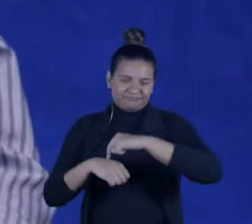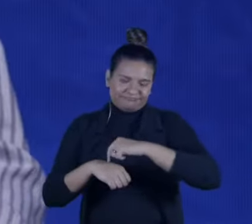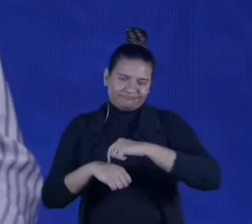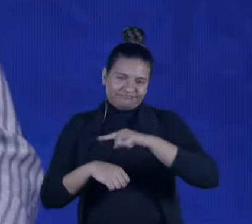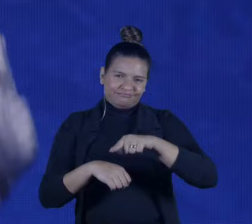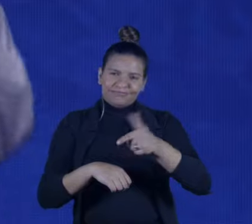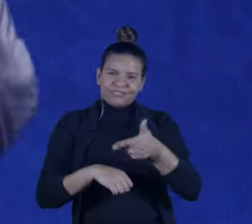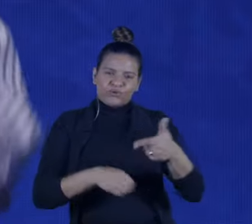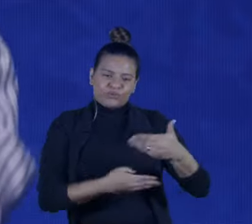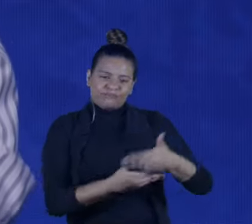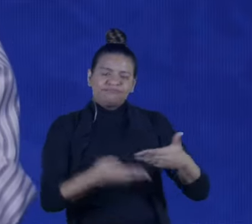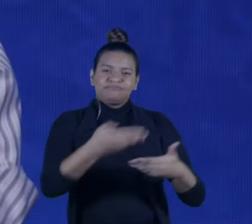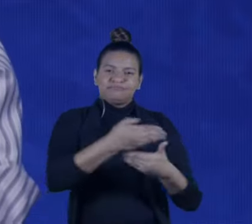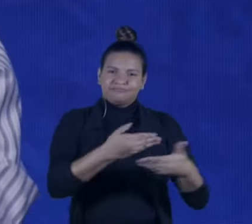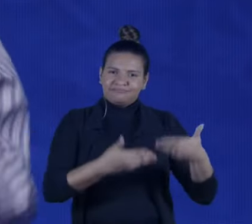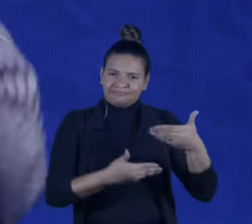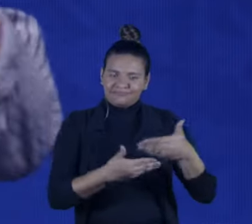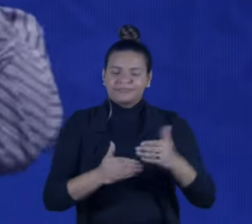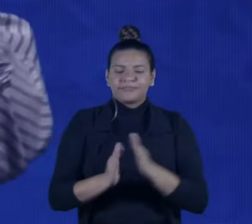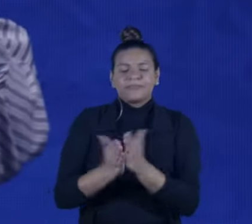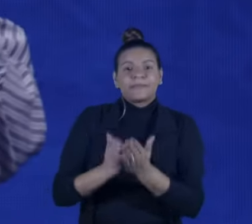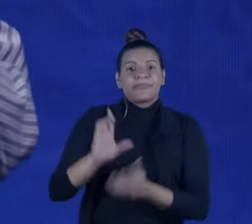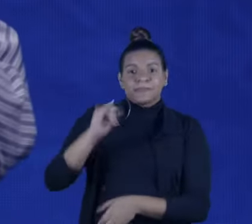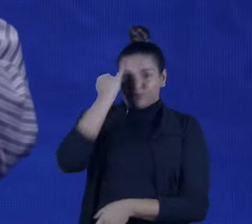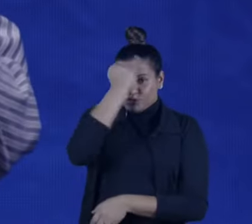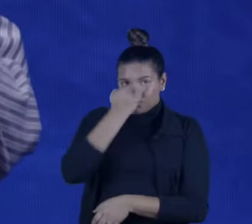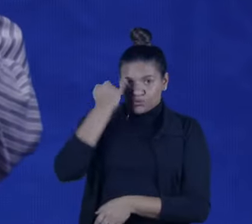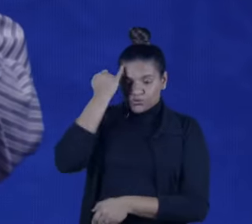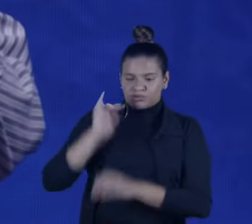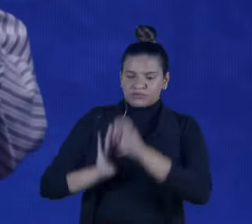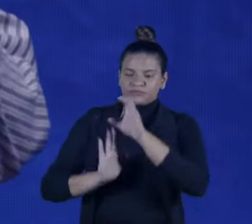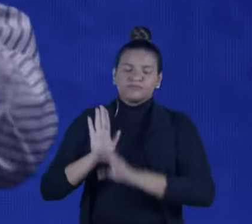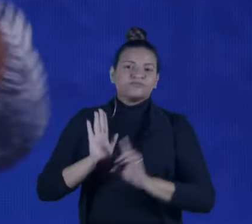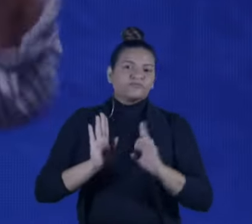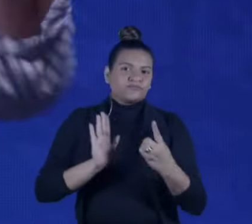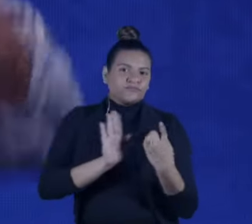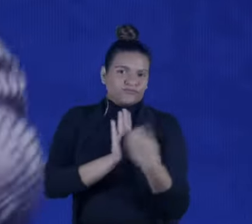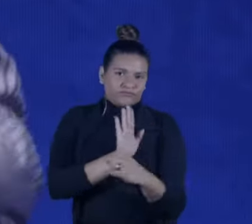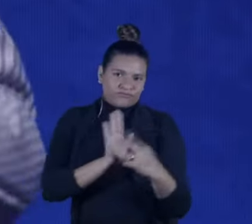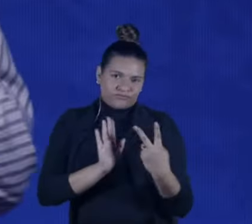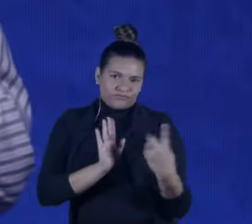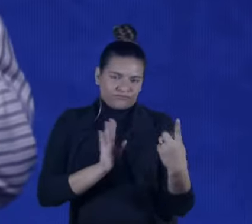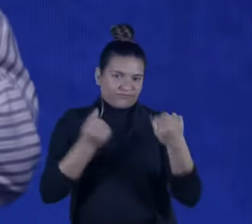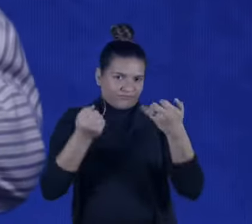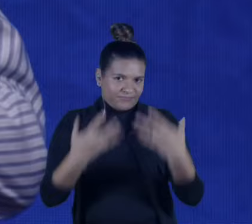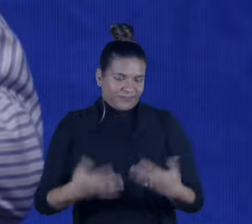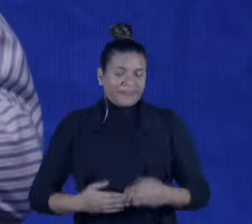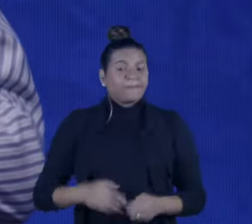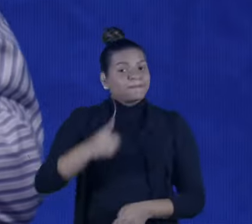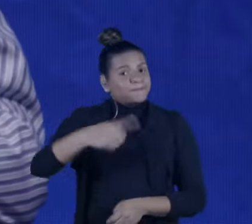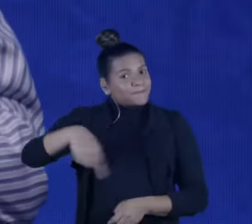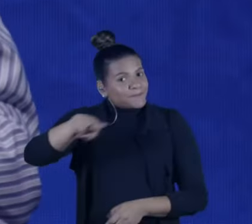deste fundamento, né? Judas 1, 20 a 21 diz assim: vós, porém, amados,